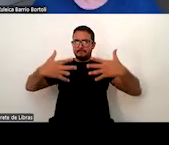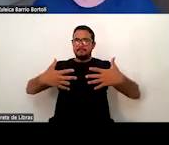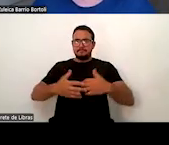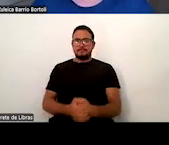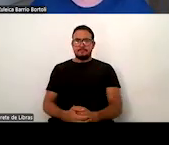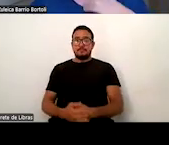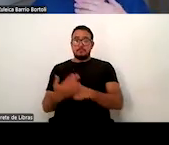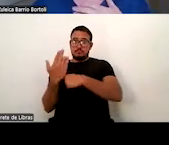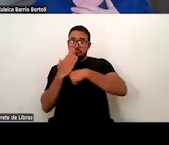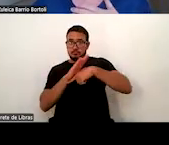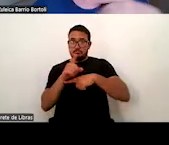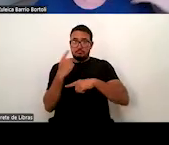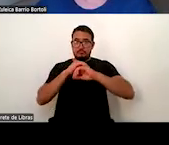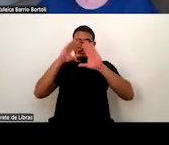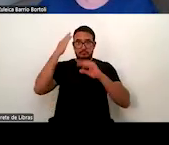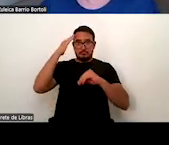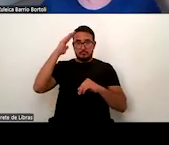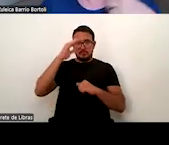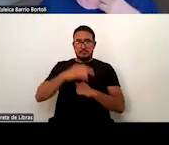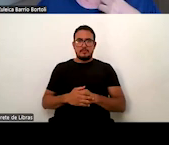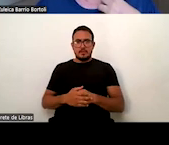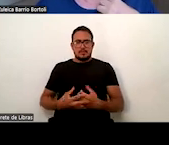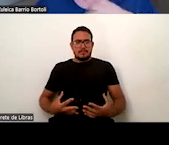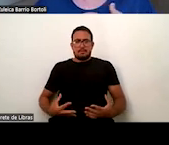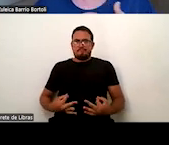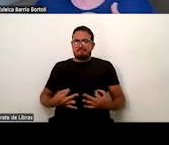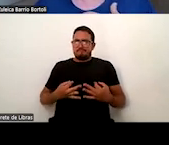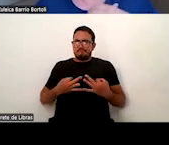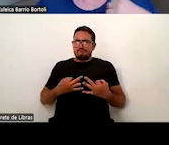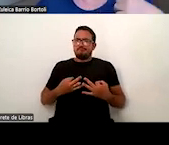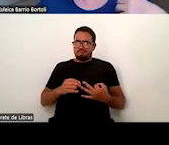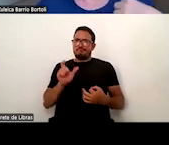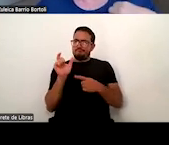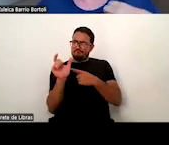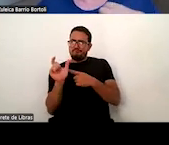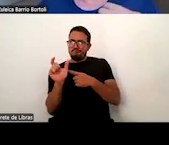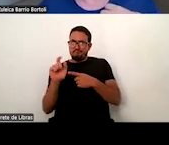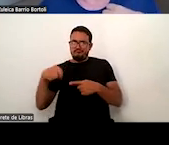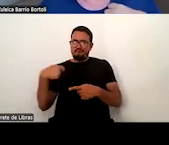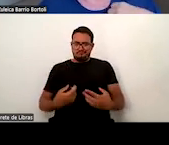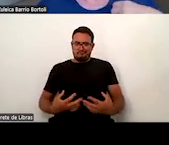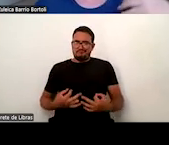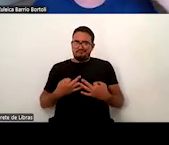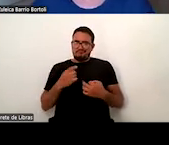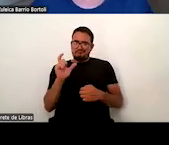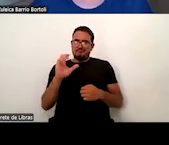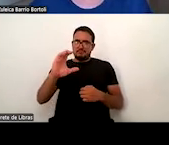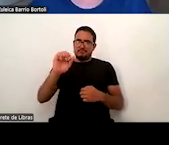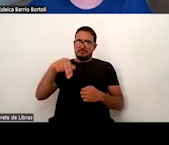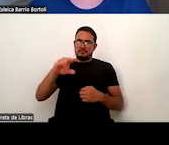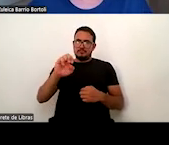né? O câncer ele é um termo bem genérico e ele abrange mais de 100 tipos de doenças malignas, né? E